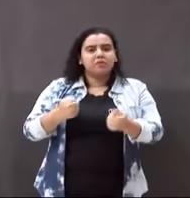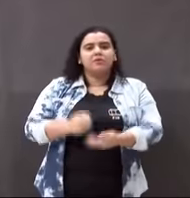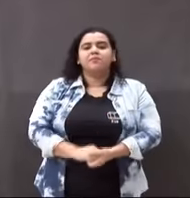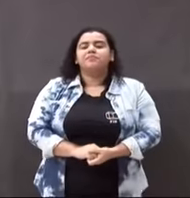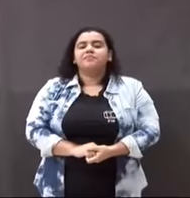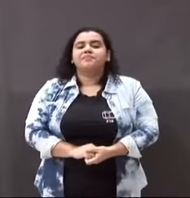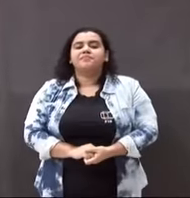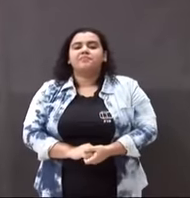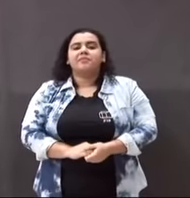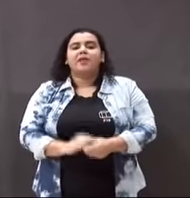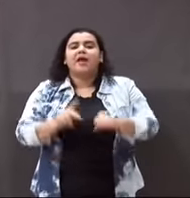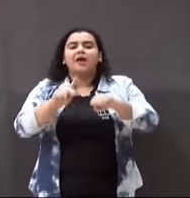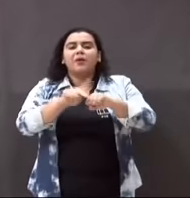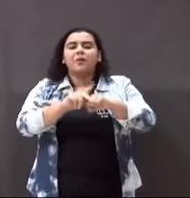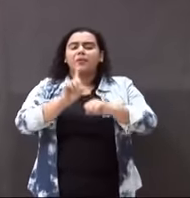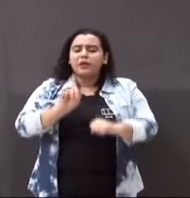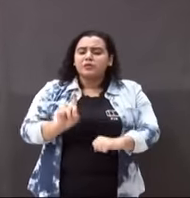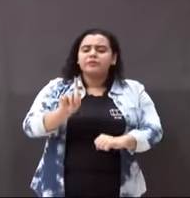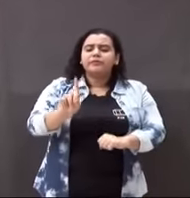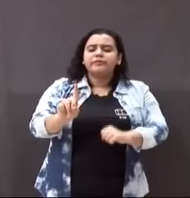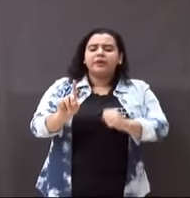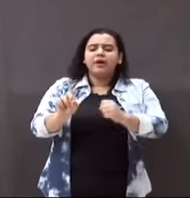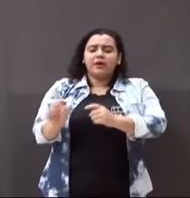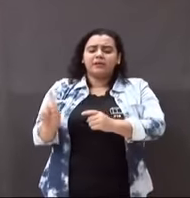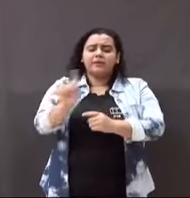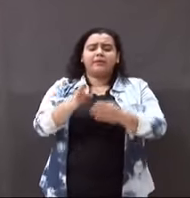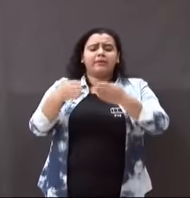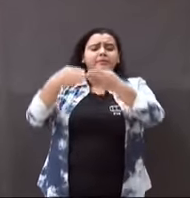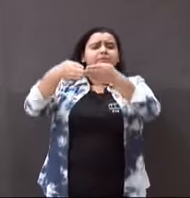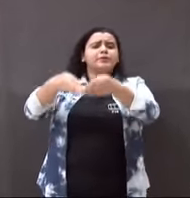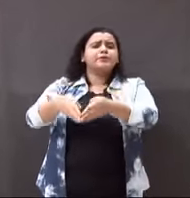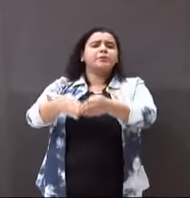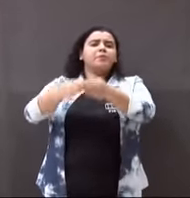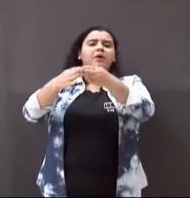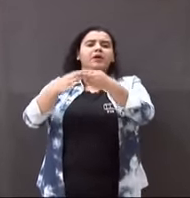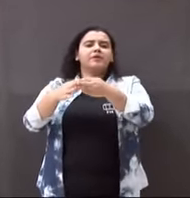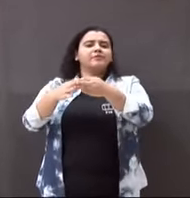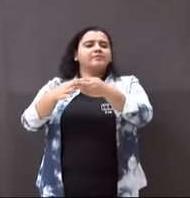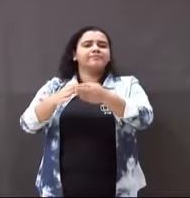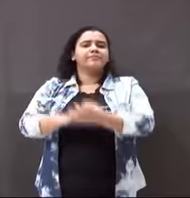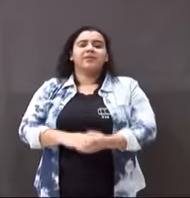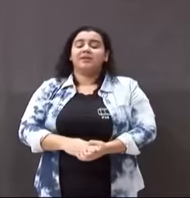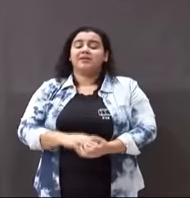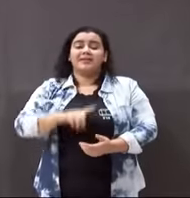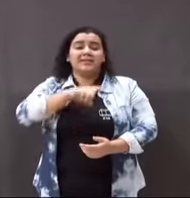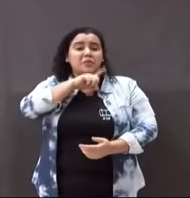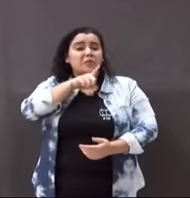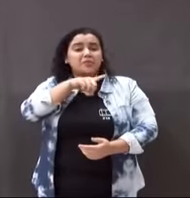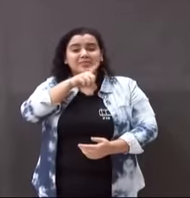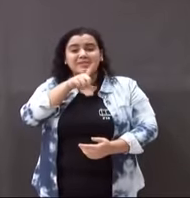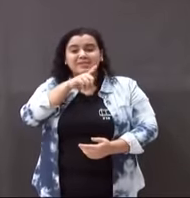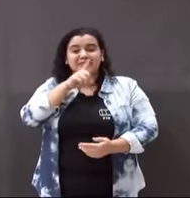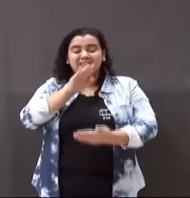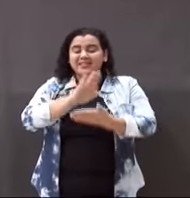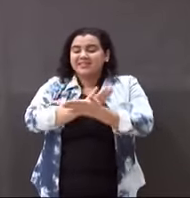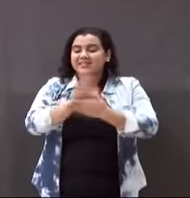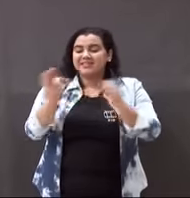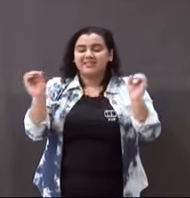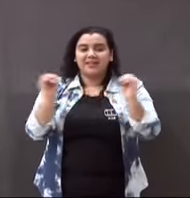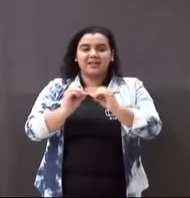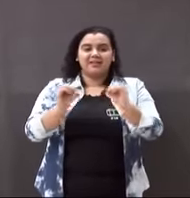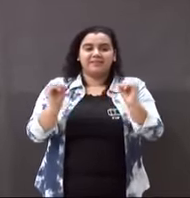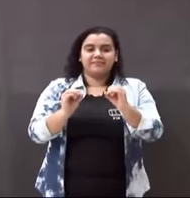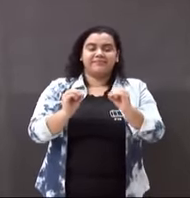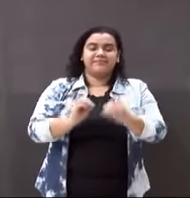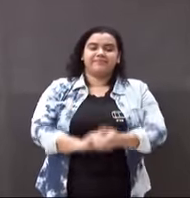o Pedro sai para pescar e vive a pior noite da sua vida. Ele